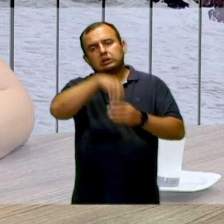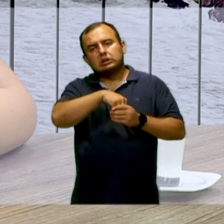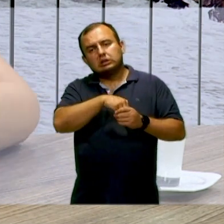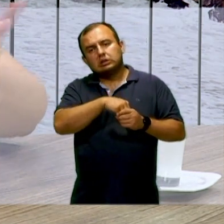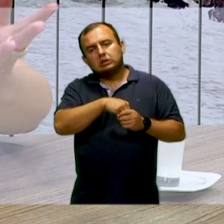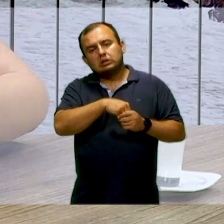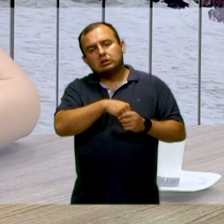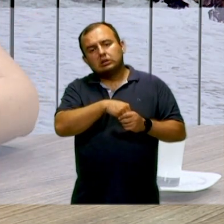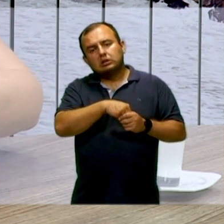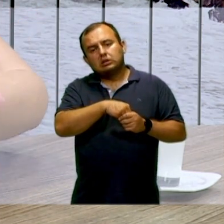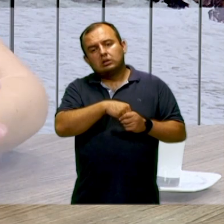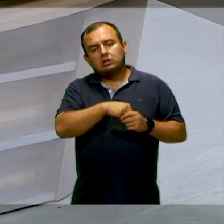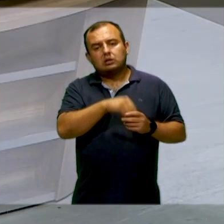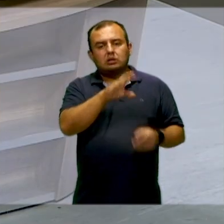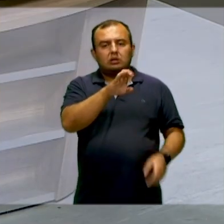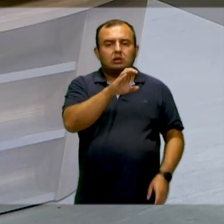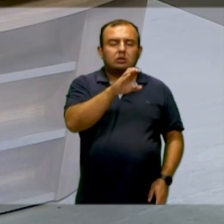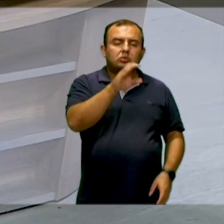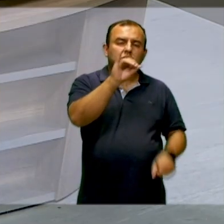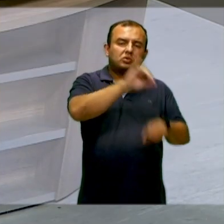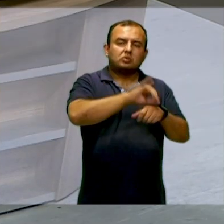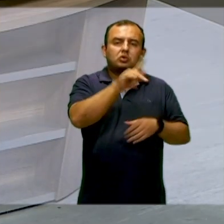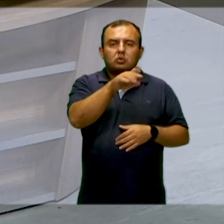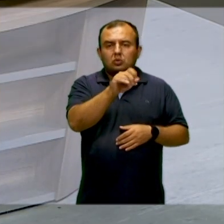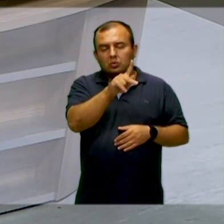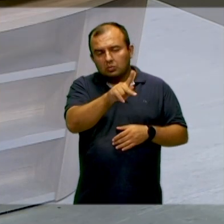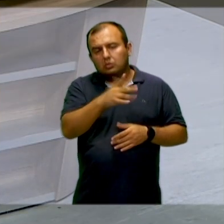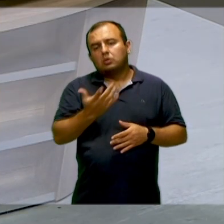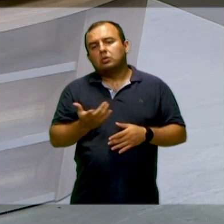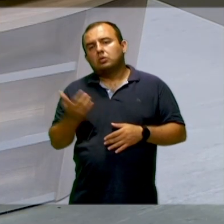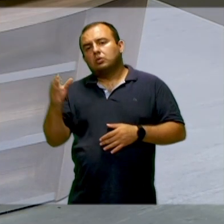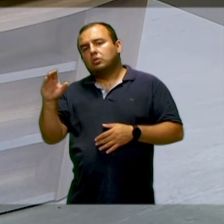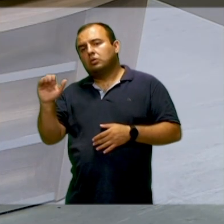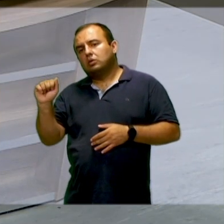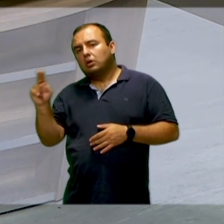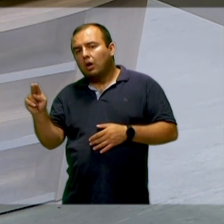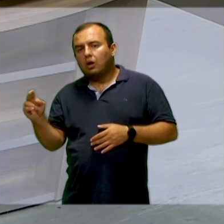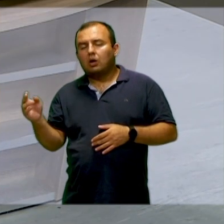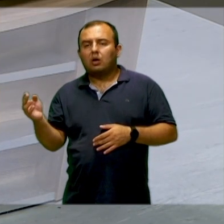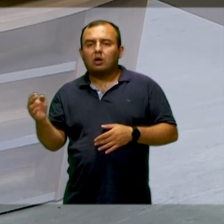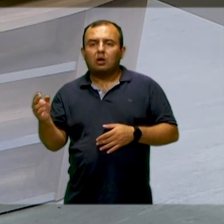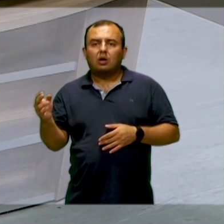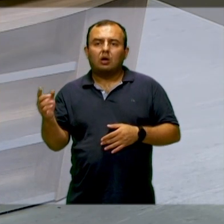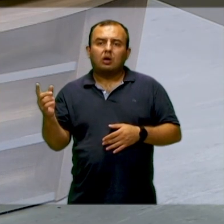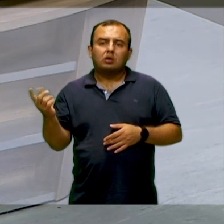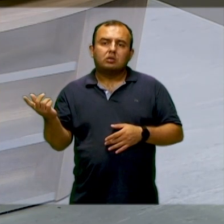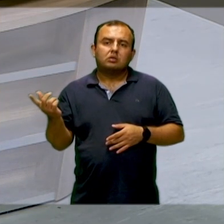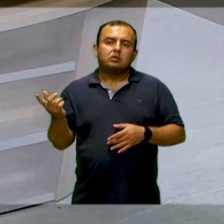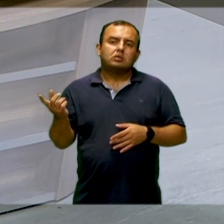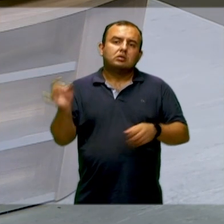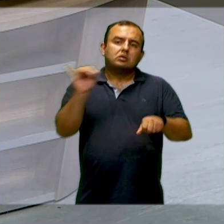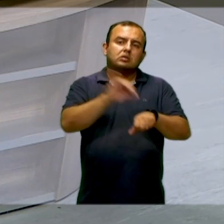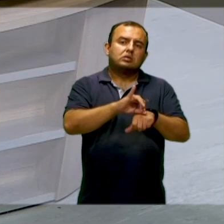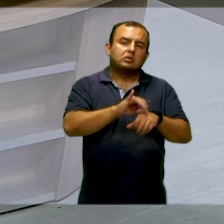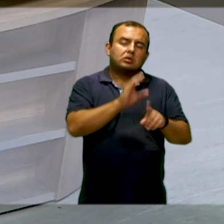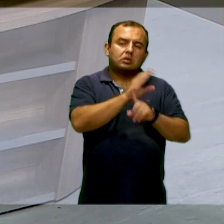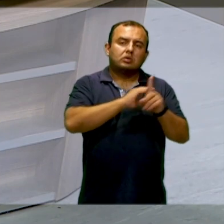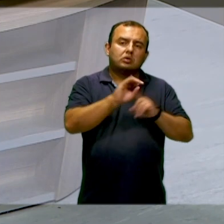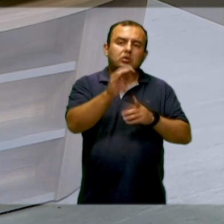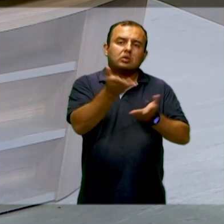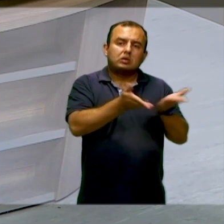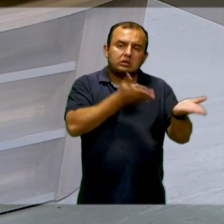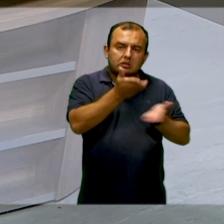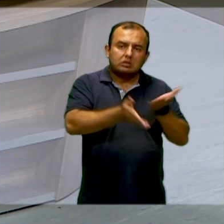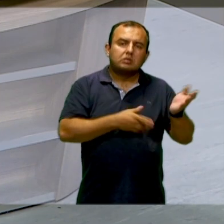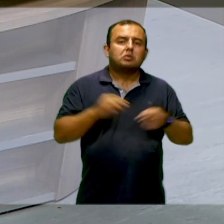do Centro Pop, do CAL, também centro de comunidades terapêuticas, que